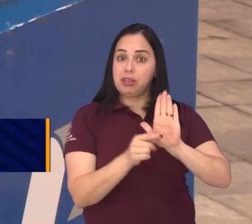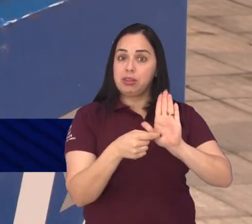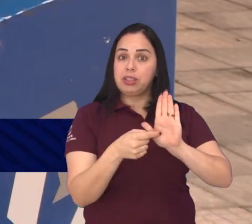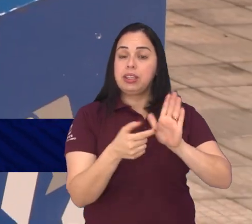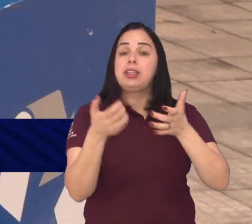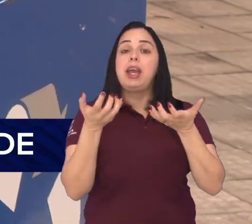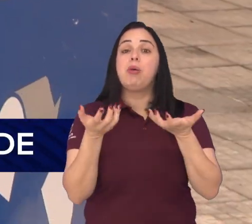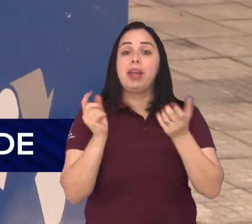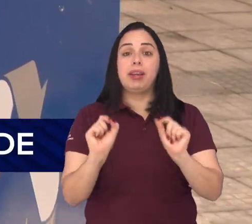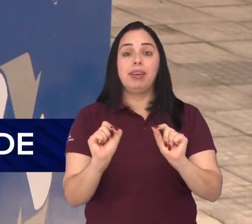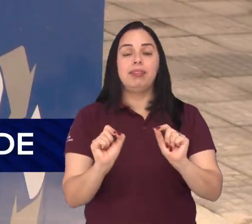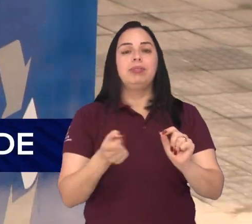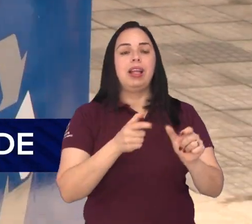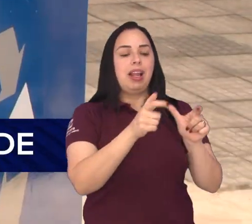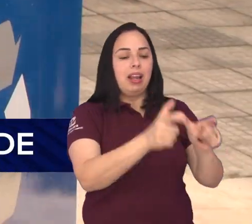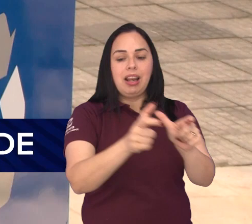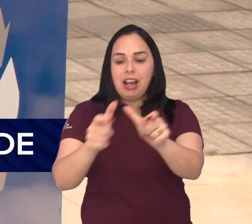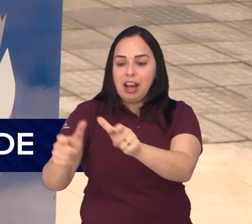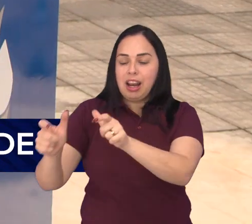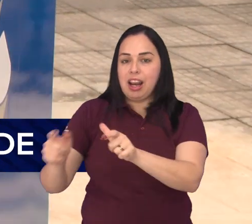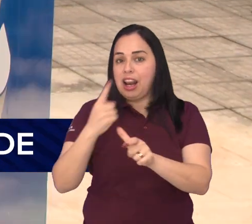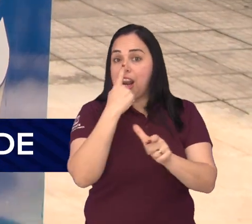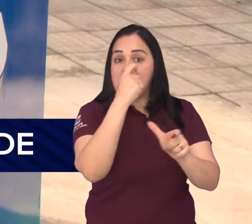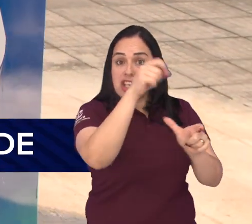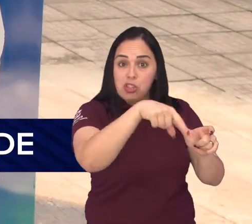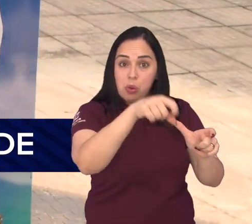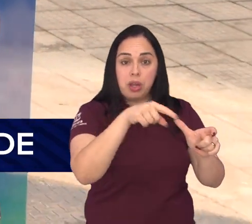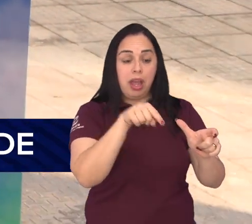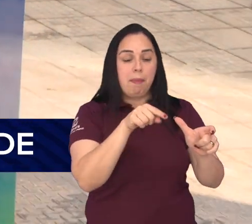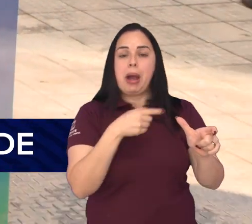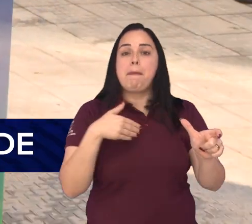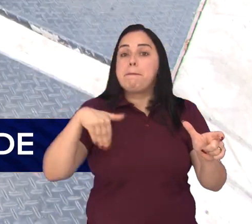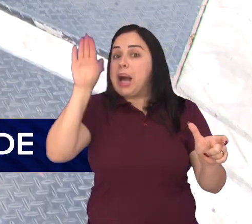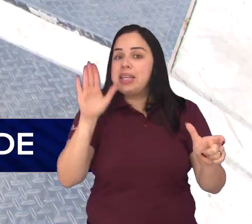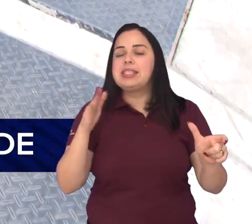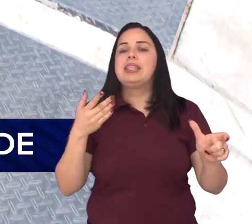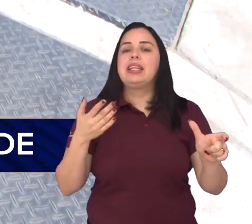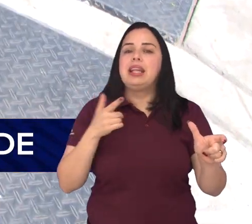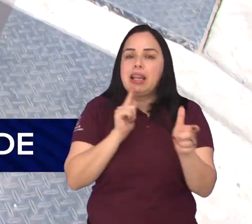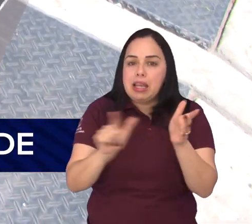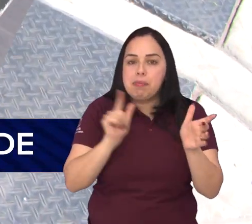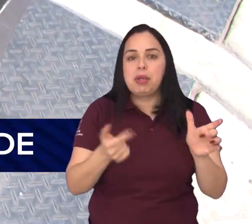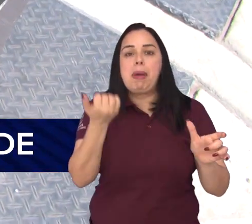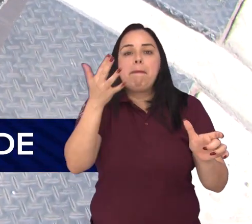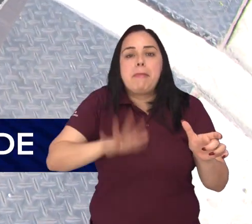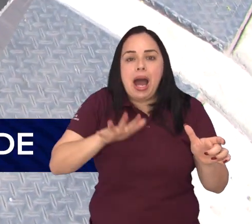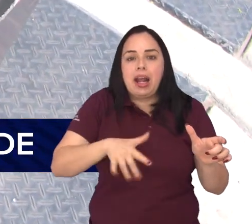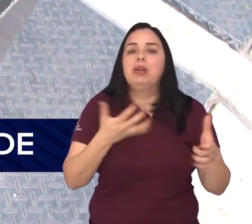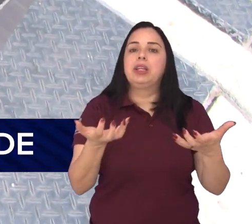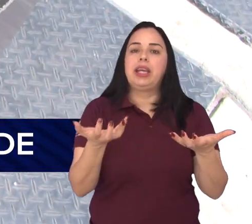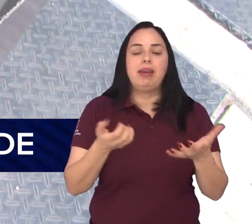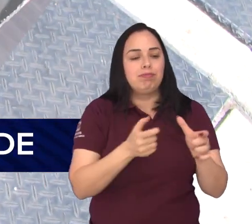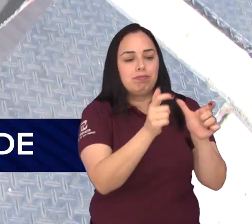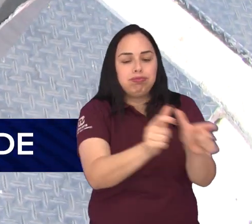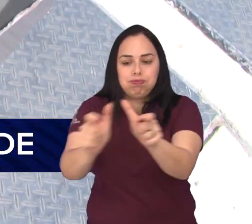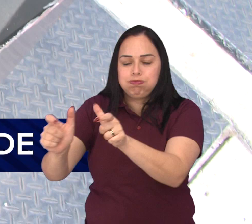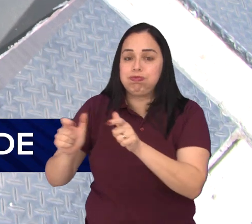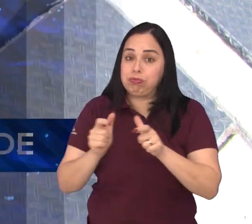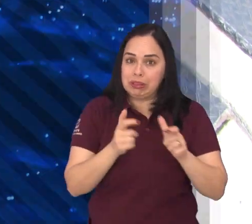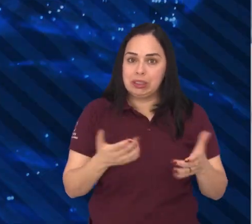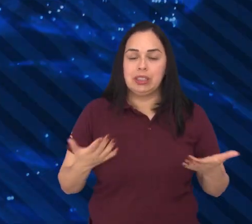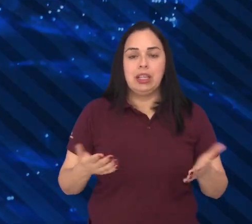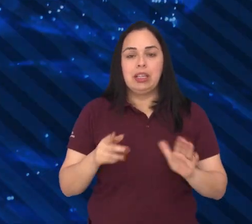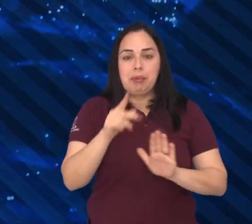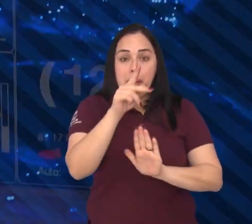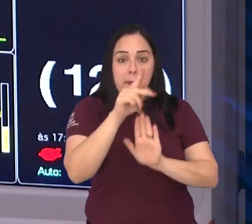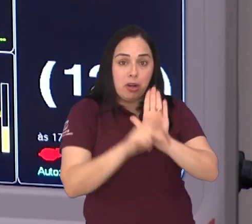projeto aprovado na Câmara prevê ampliar o número de lixeiras subterrâneas na cidade. Elas são mais higiênicas e diminuem os custos da